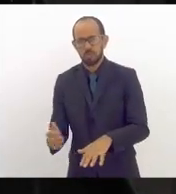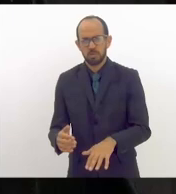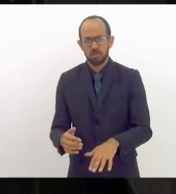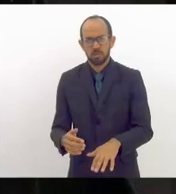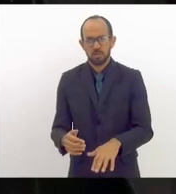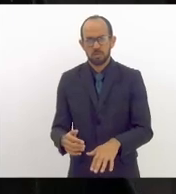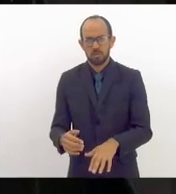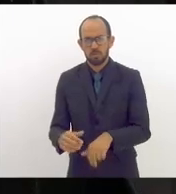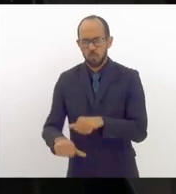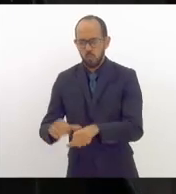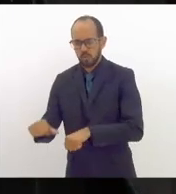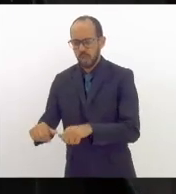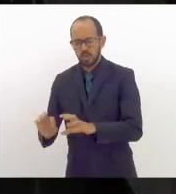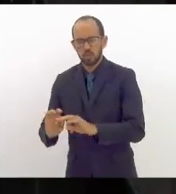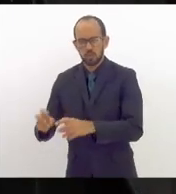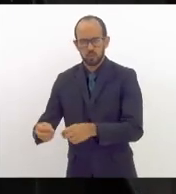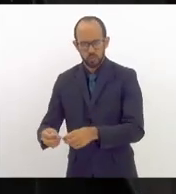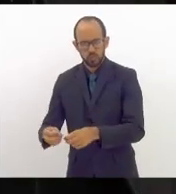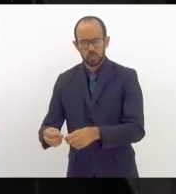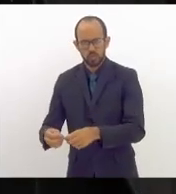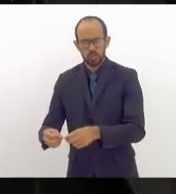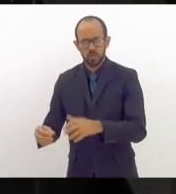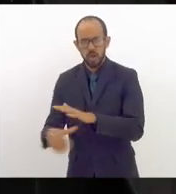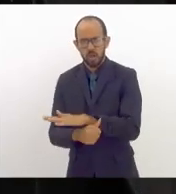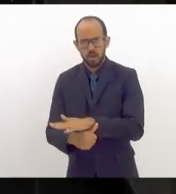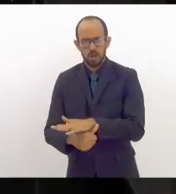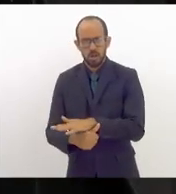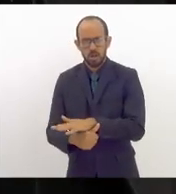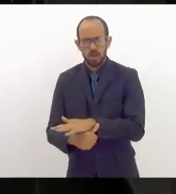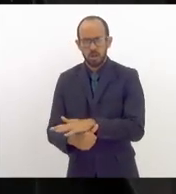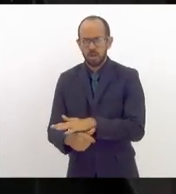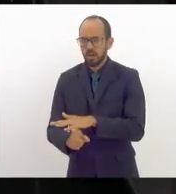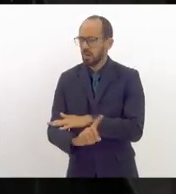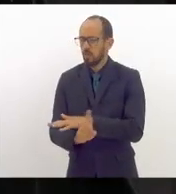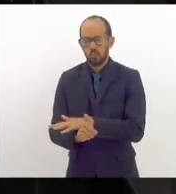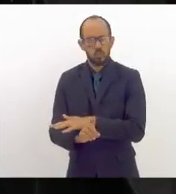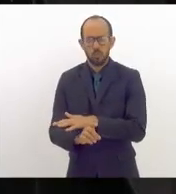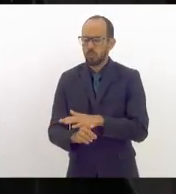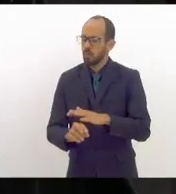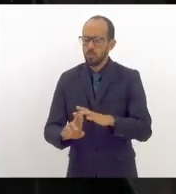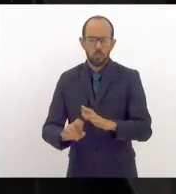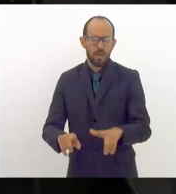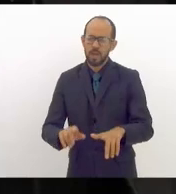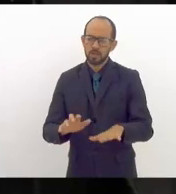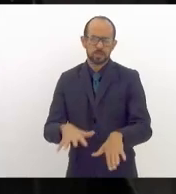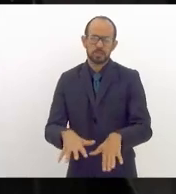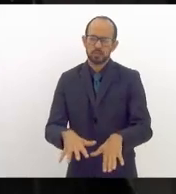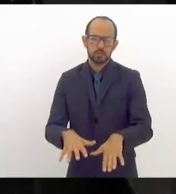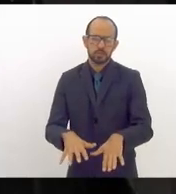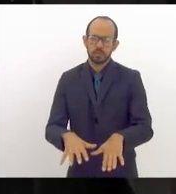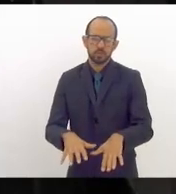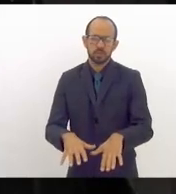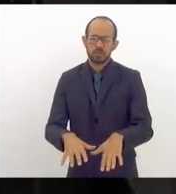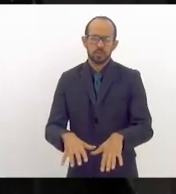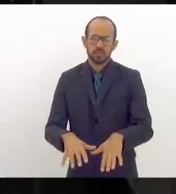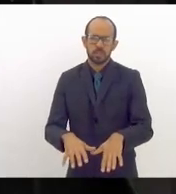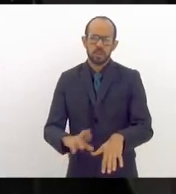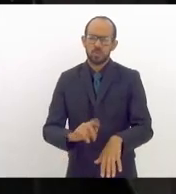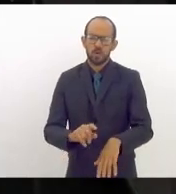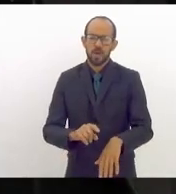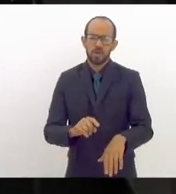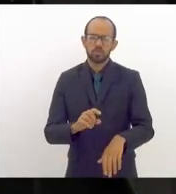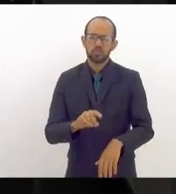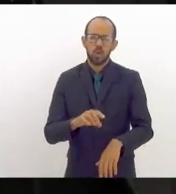querem ganhar na mão grande querem ganhar no grito não ganharam assim mas não apenas em relação essas pessoas